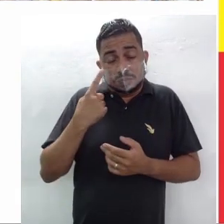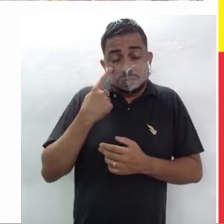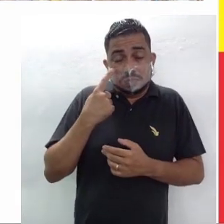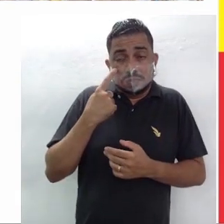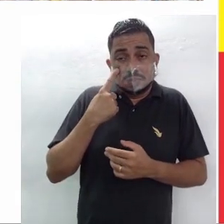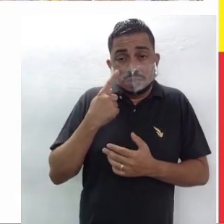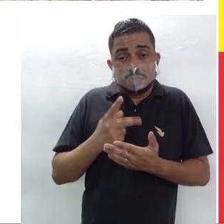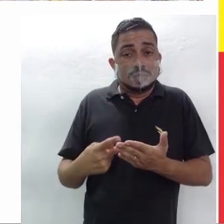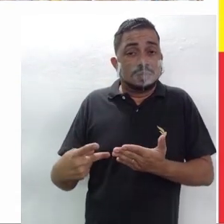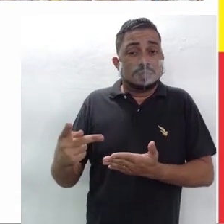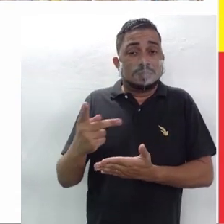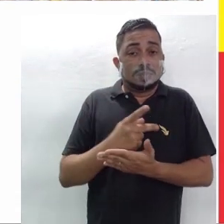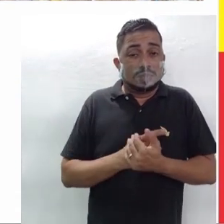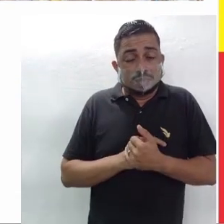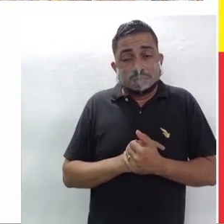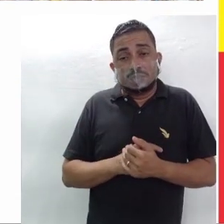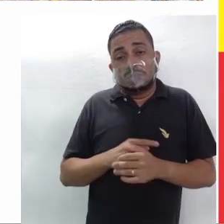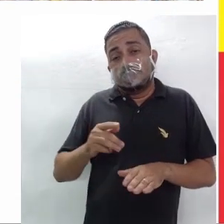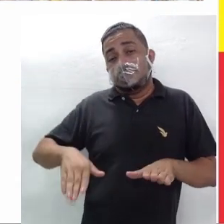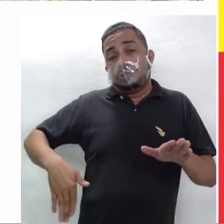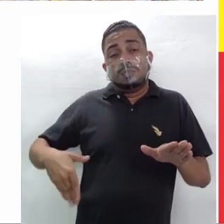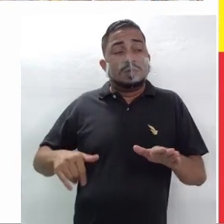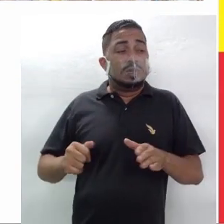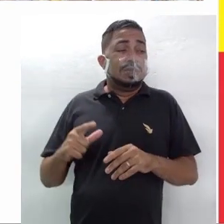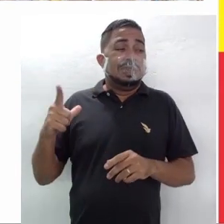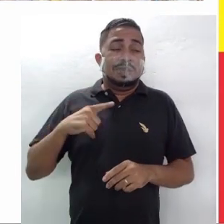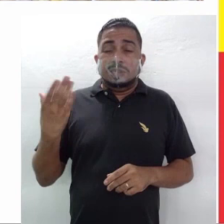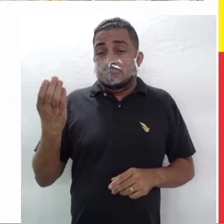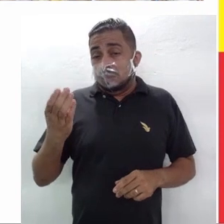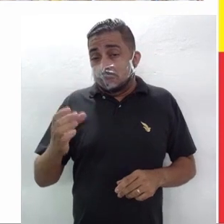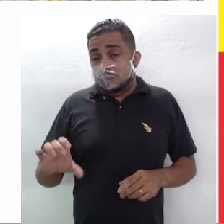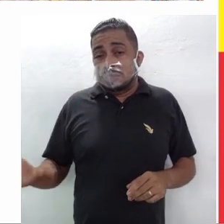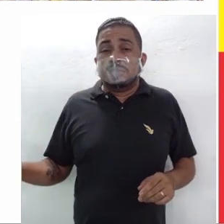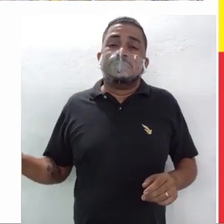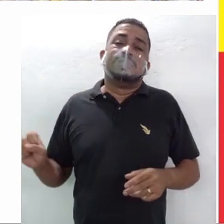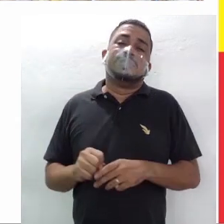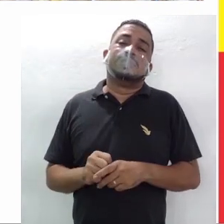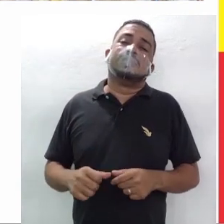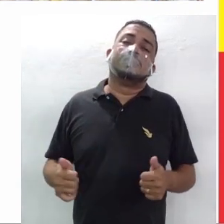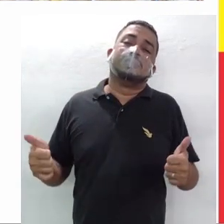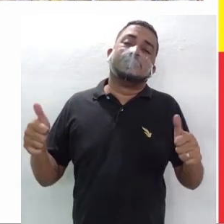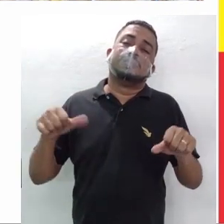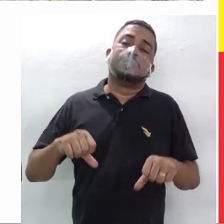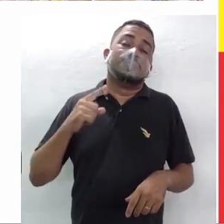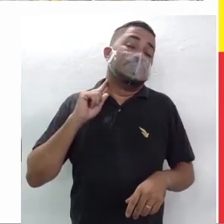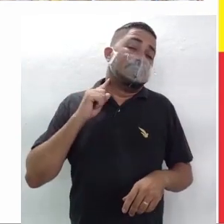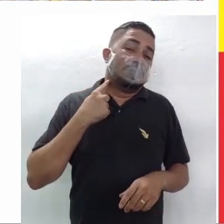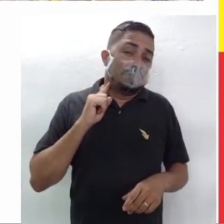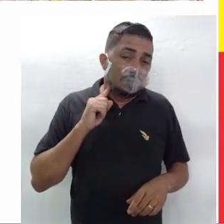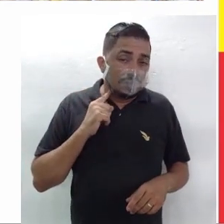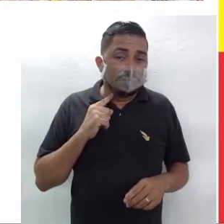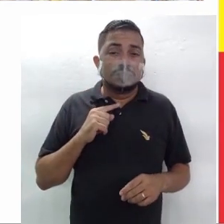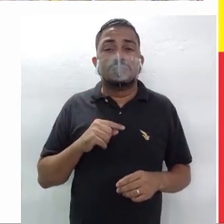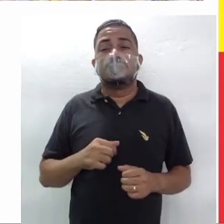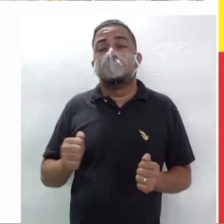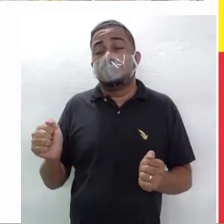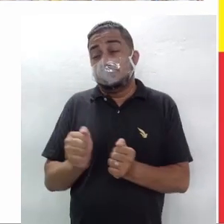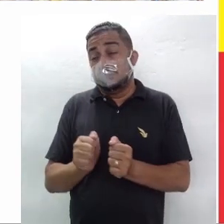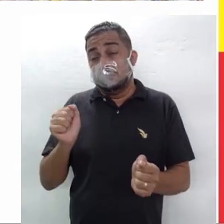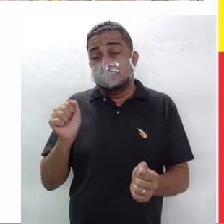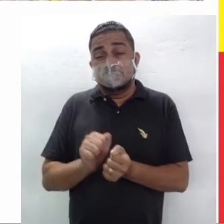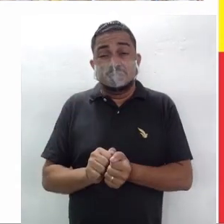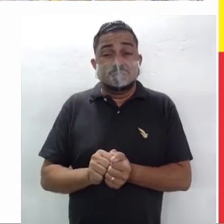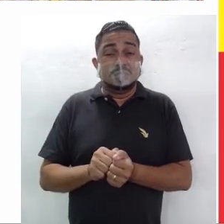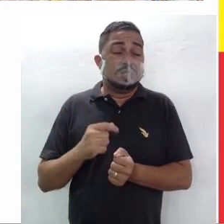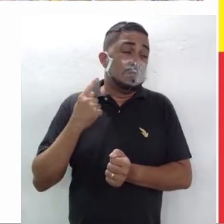Então, vê só a imagem dessa praia que está completamente poluída, né? Cheia